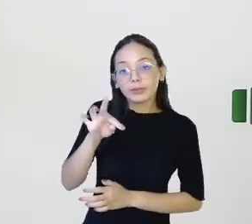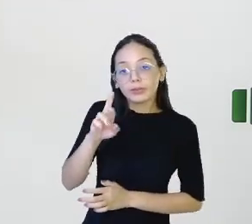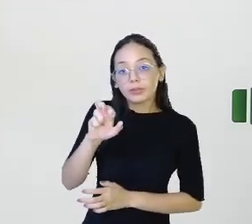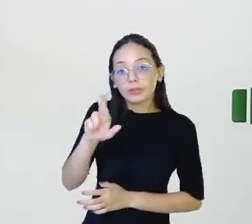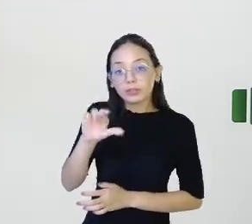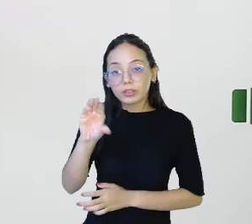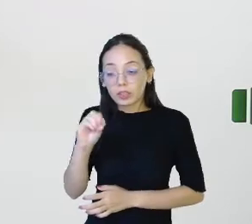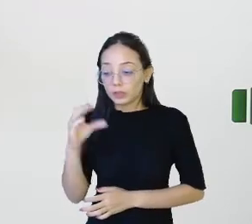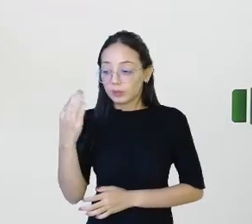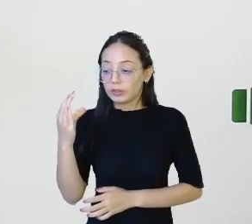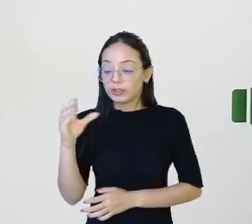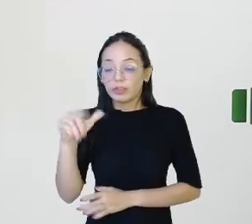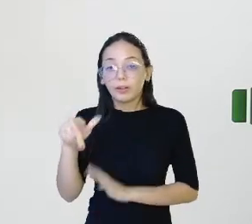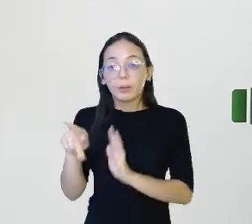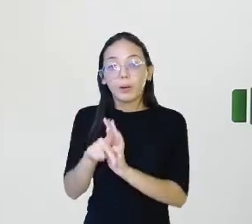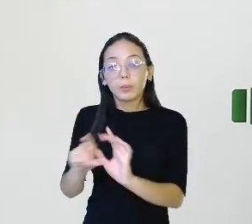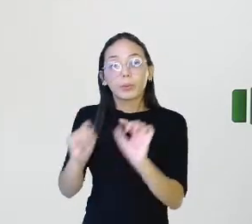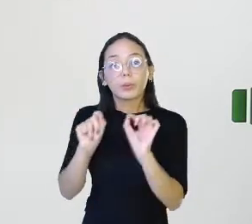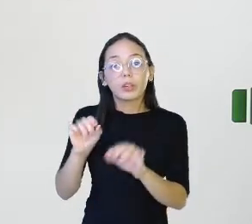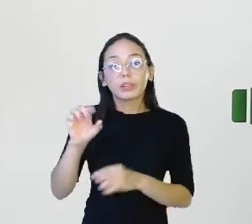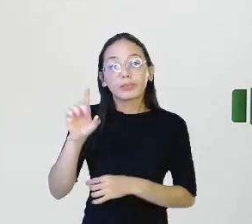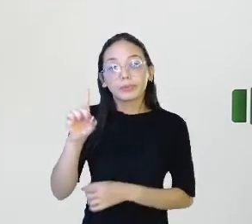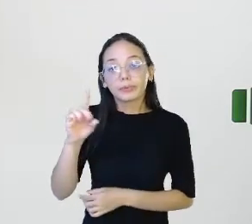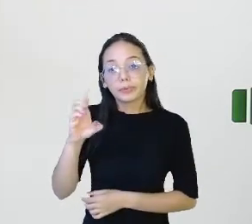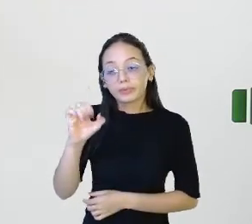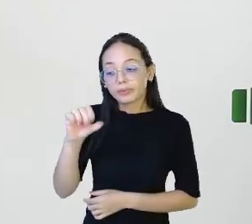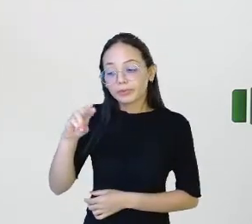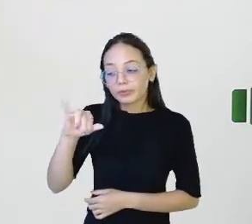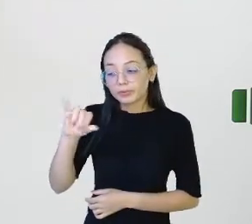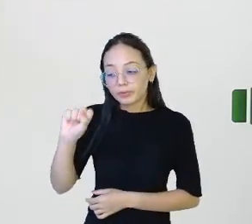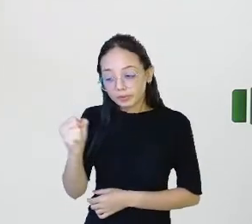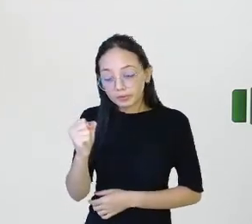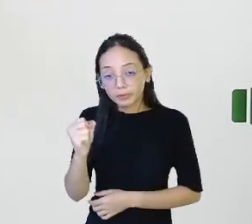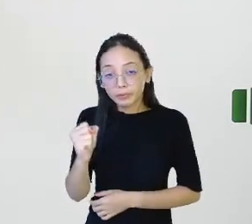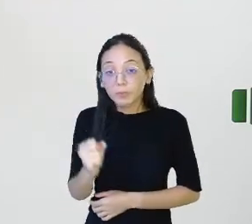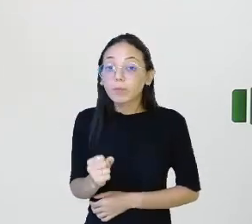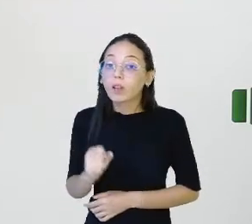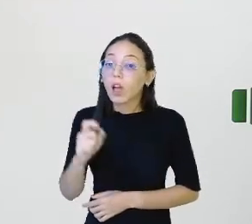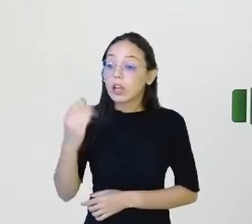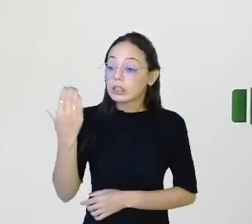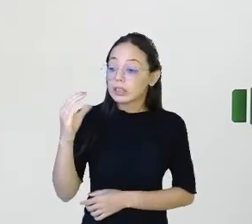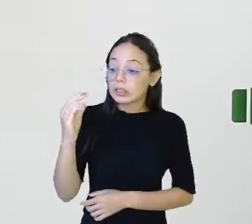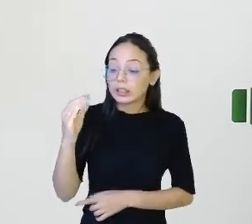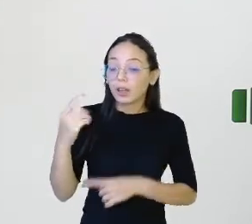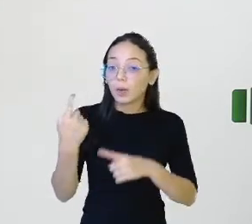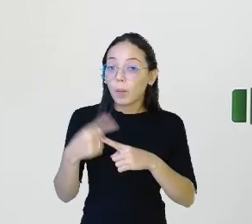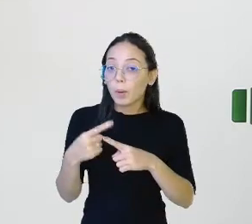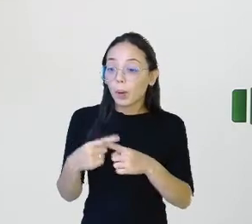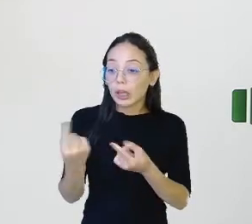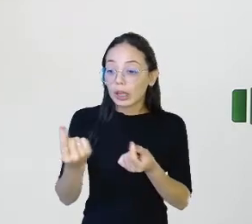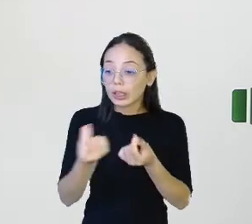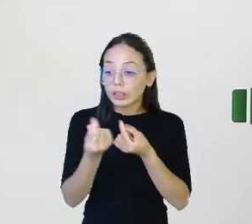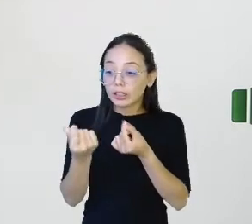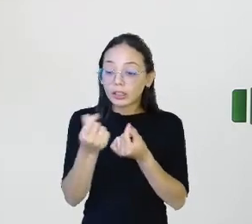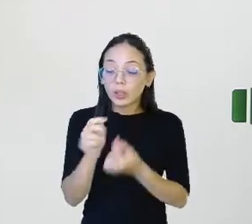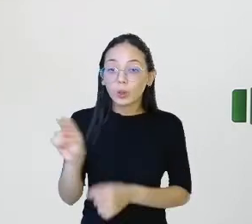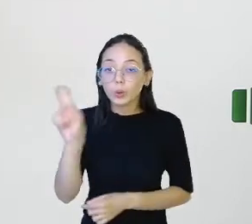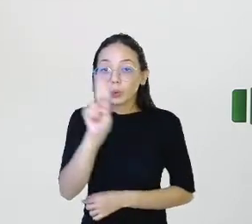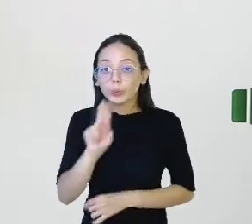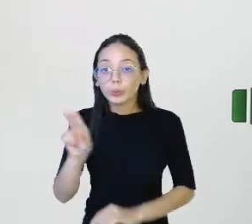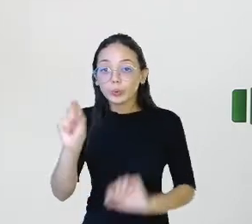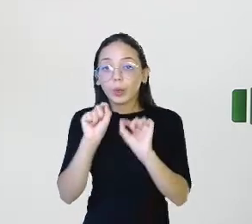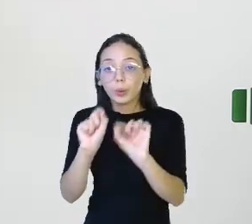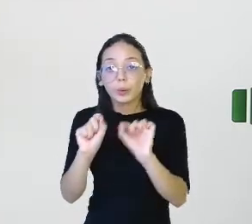centavos as partes decimais. Centavos porque normalmente em dinheiro a gente utiliza a casa